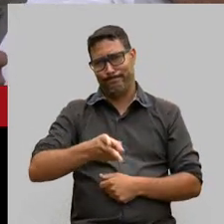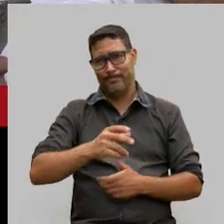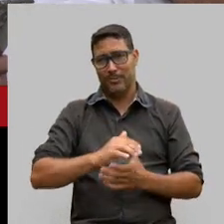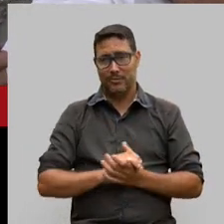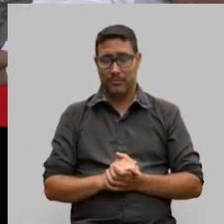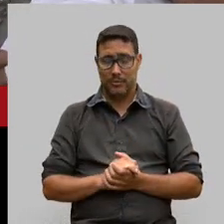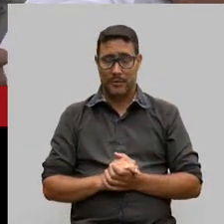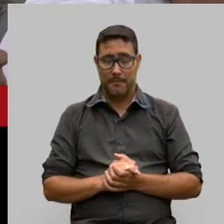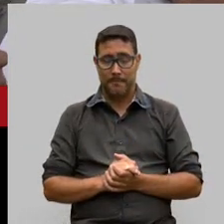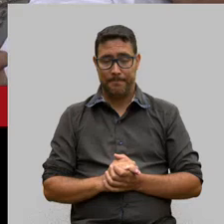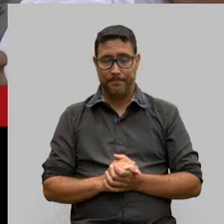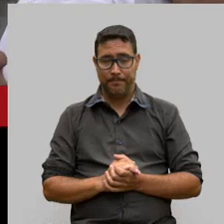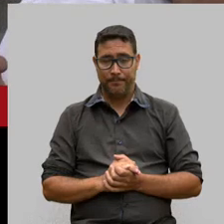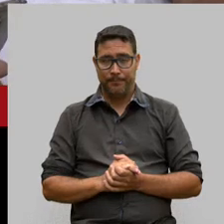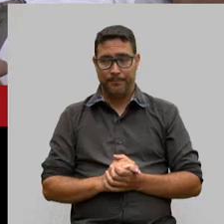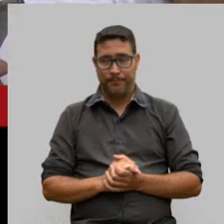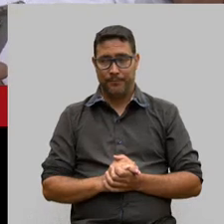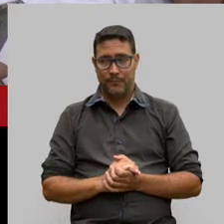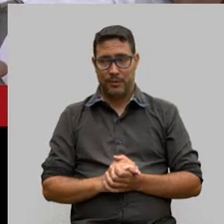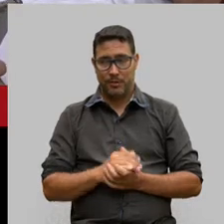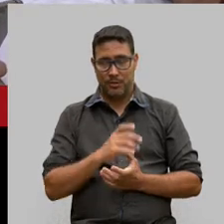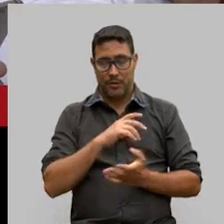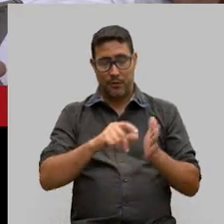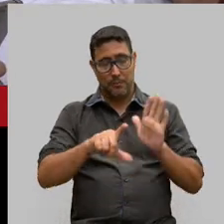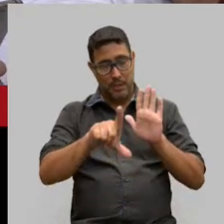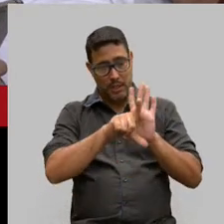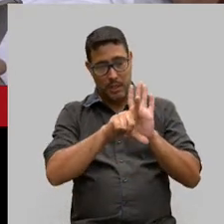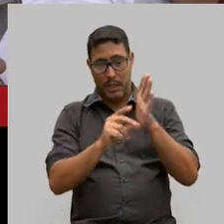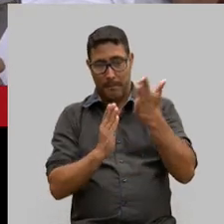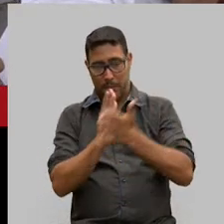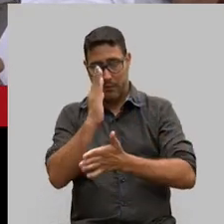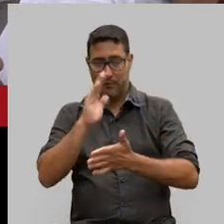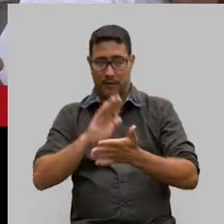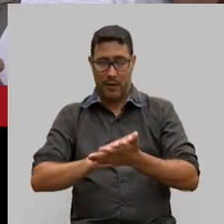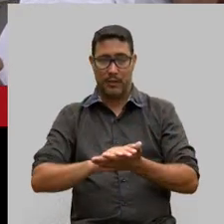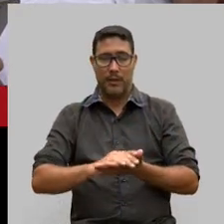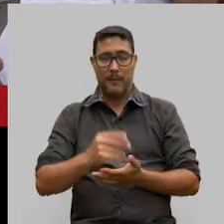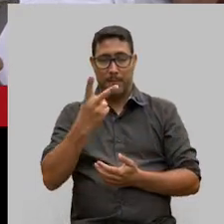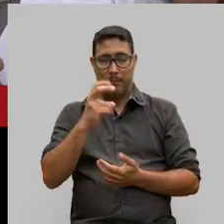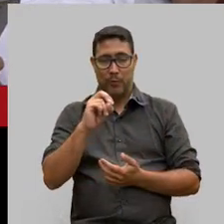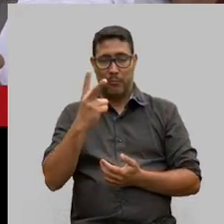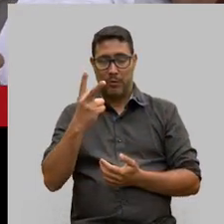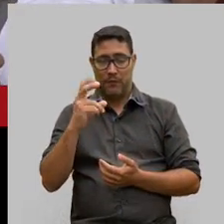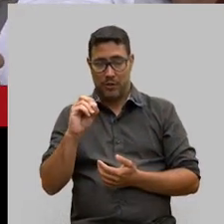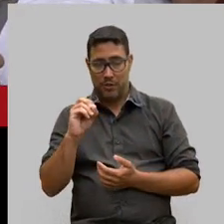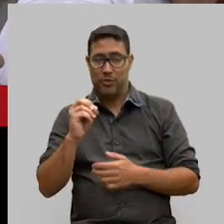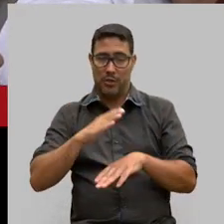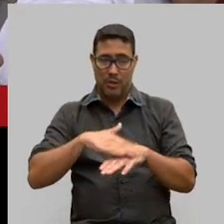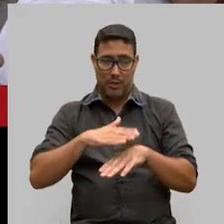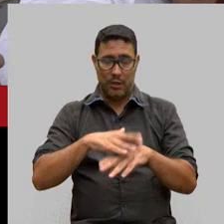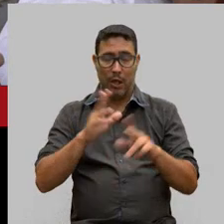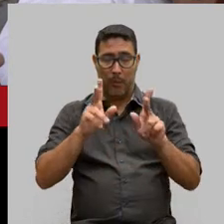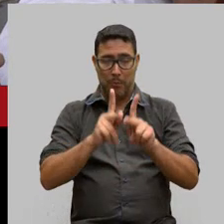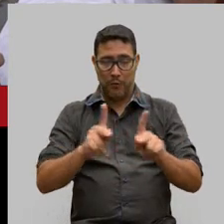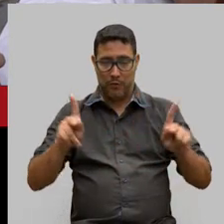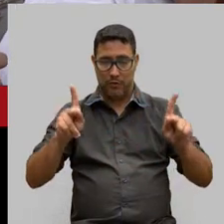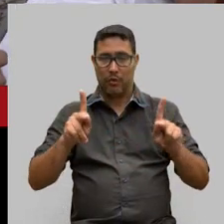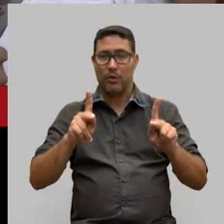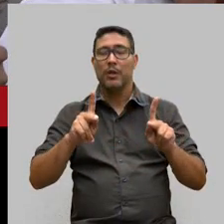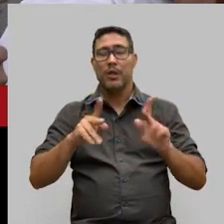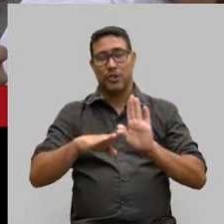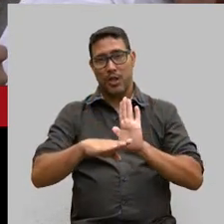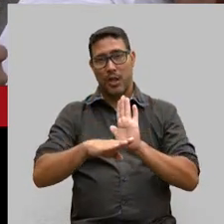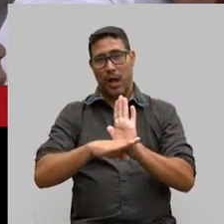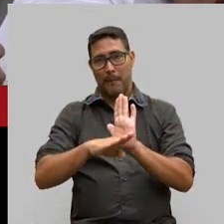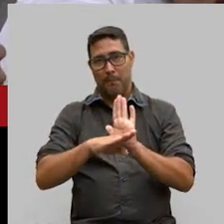temos um uma lei aprovada em 2020 que traz o professor de apoio e